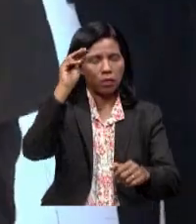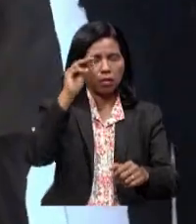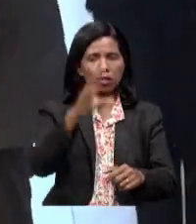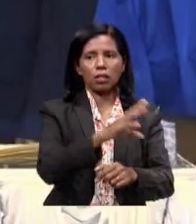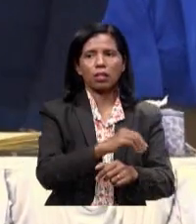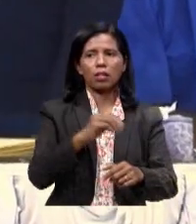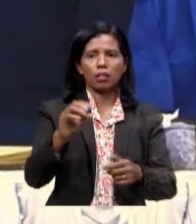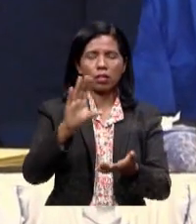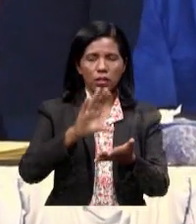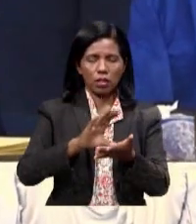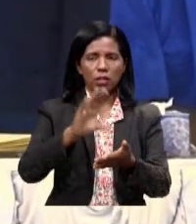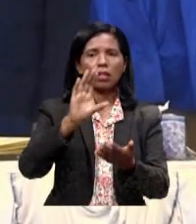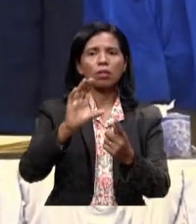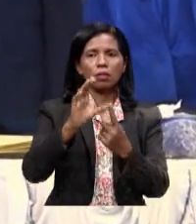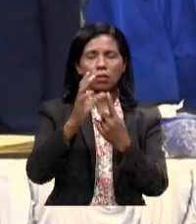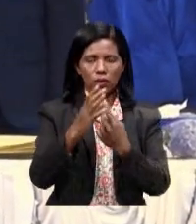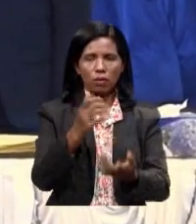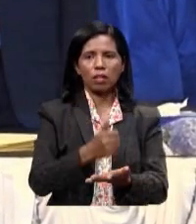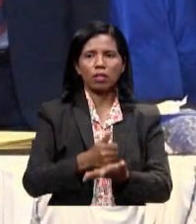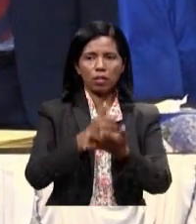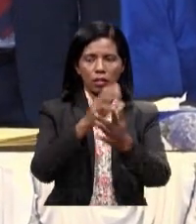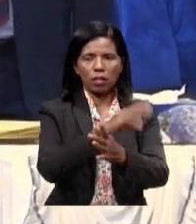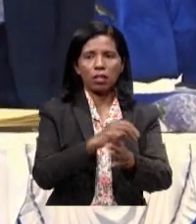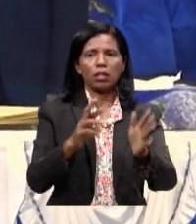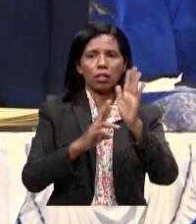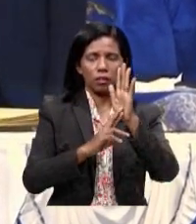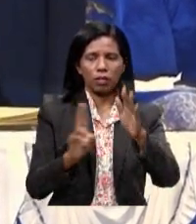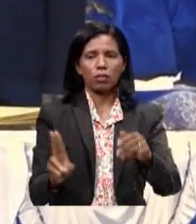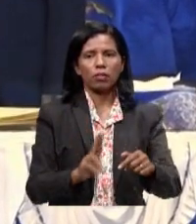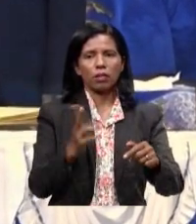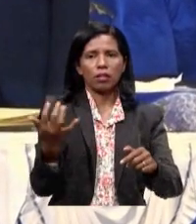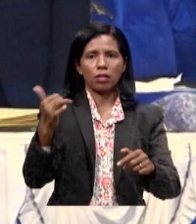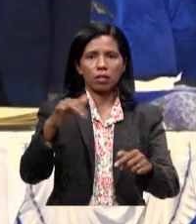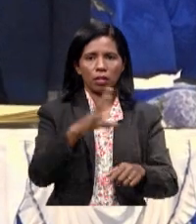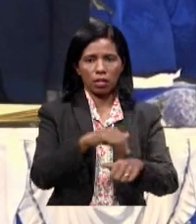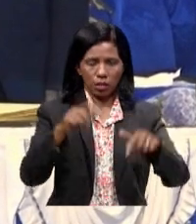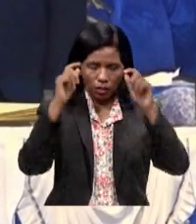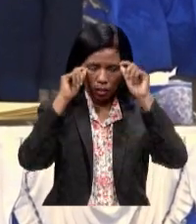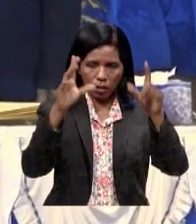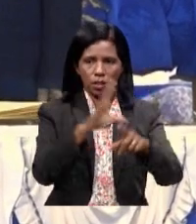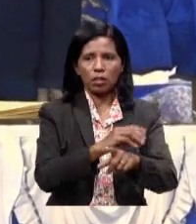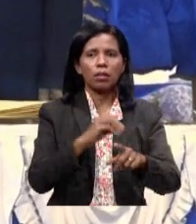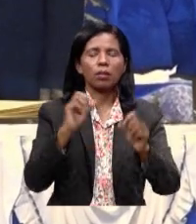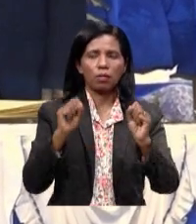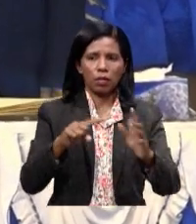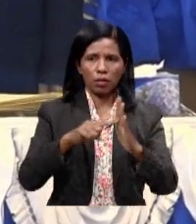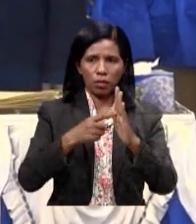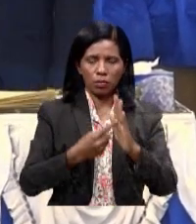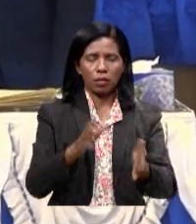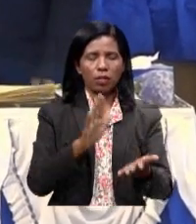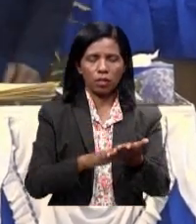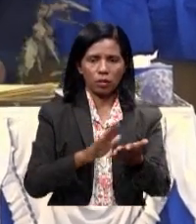Superior Ciência e Cultura assina un acordo representante Universidade Sira e a Território Nacional Rudi Bela Rahu Ona